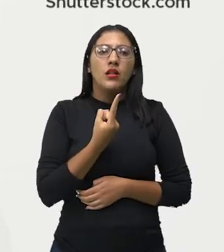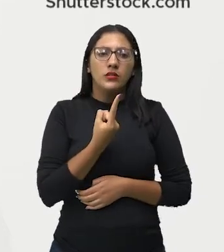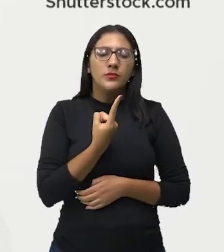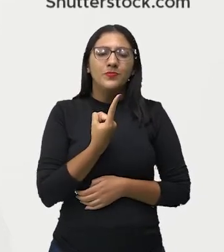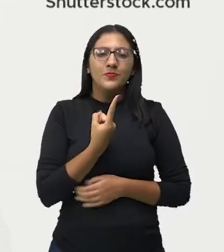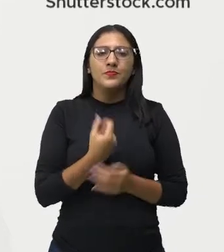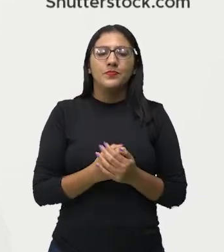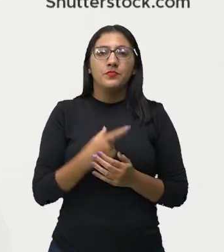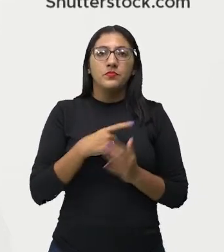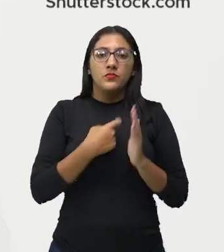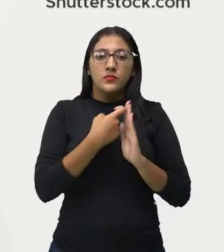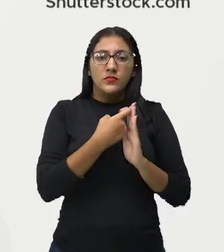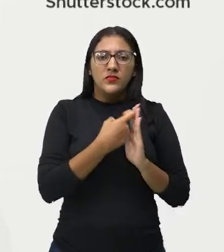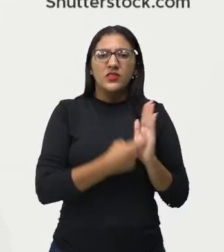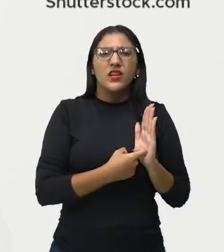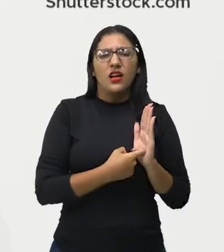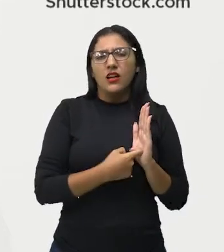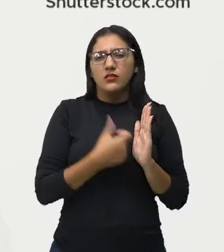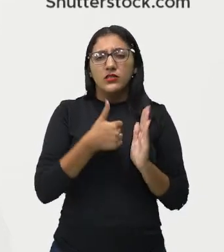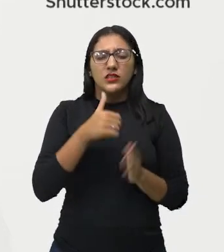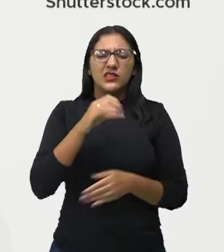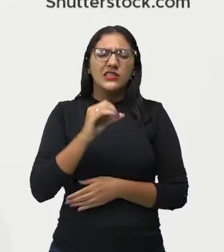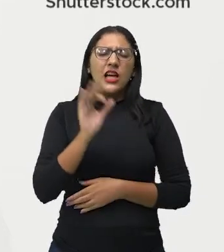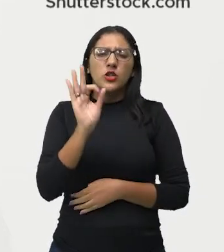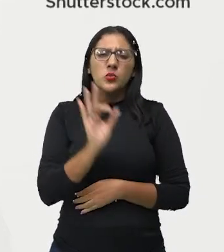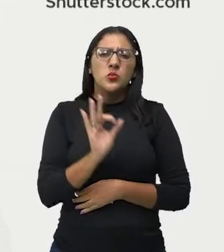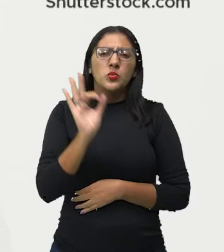de juros de 10%